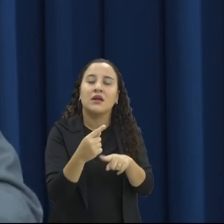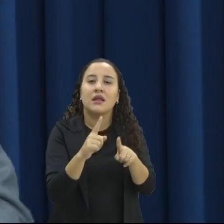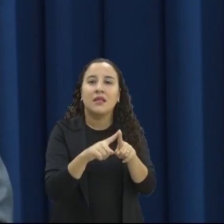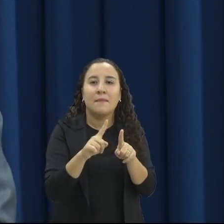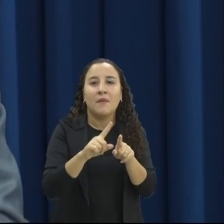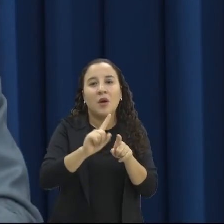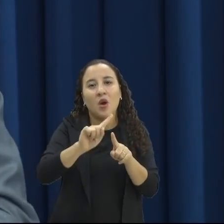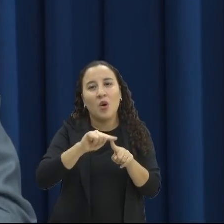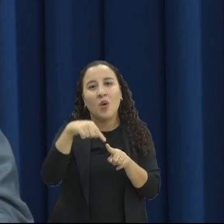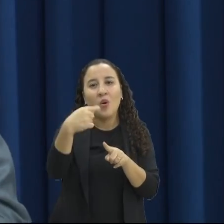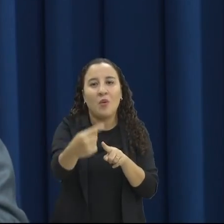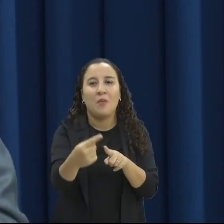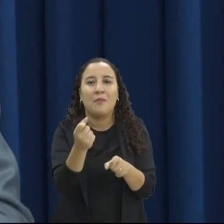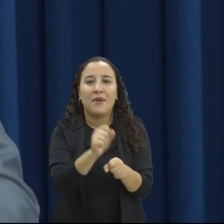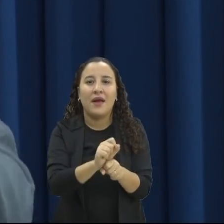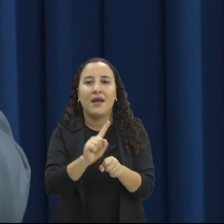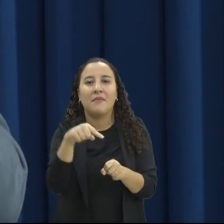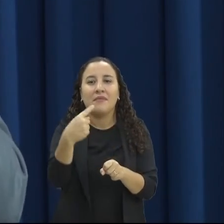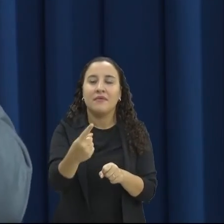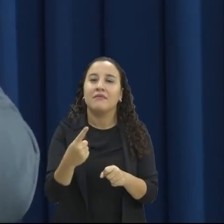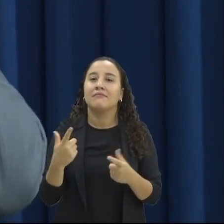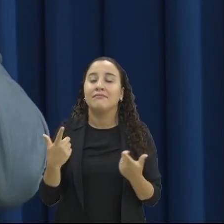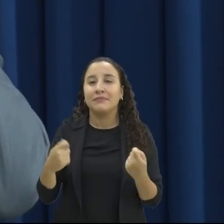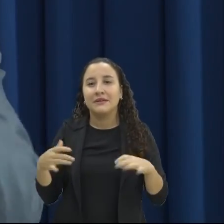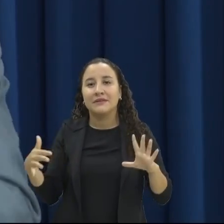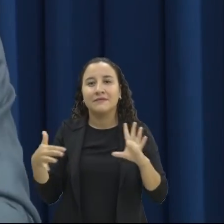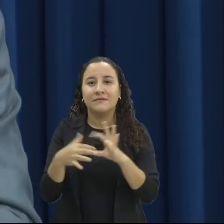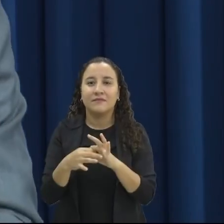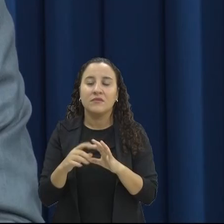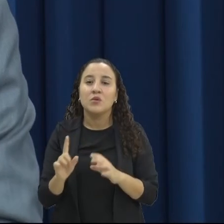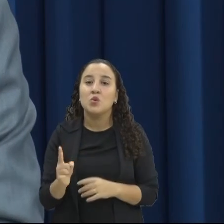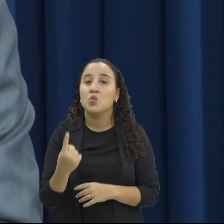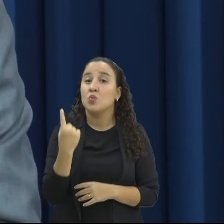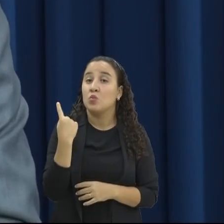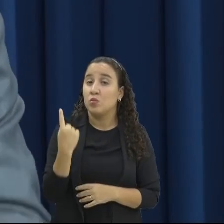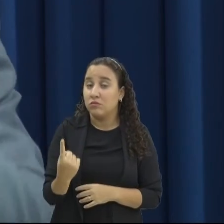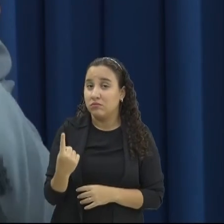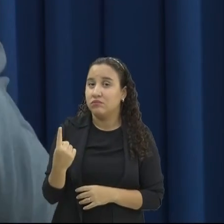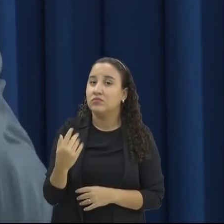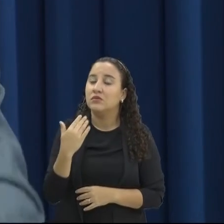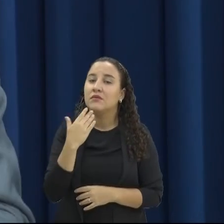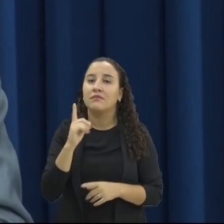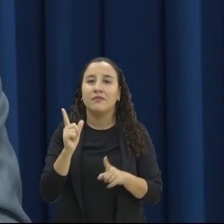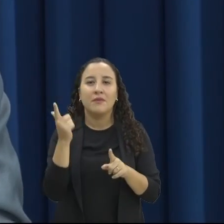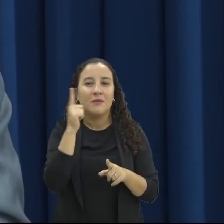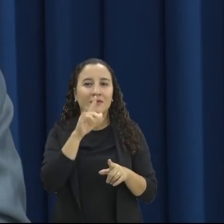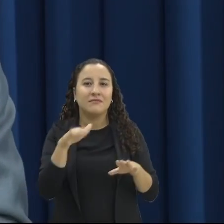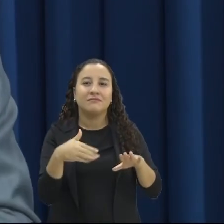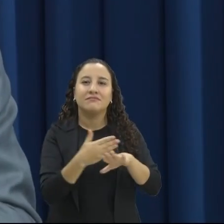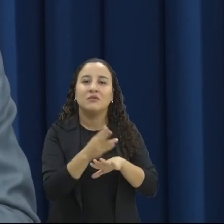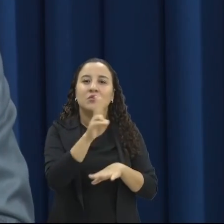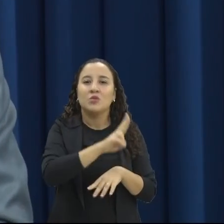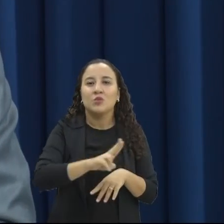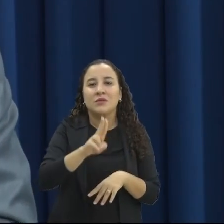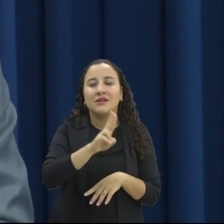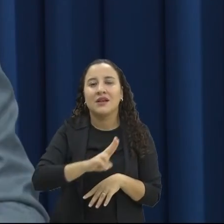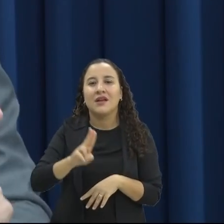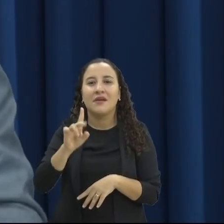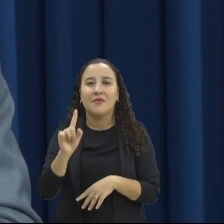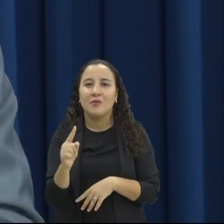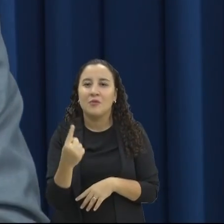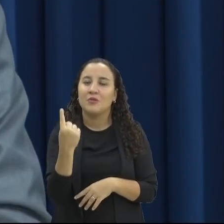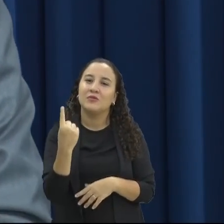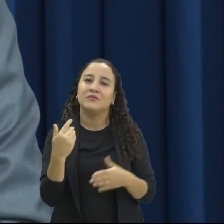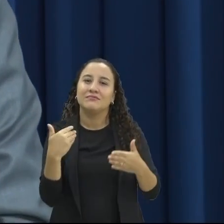lá na frente. Precisa interligar. Nós vamos instalar o bilhete único na cidade. E vamos sentar junto com o governo para pensar